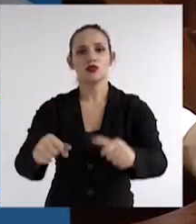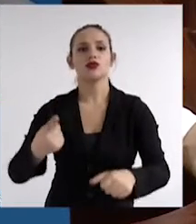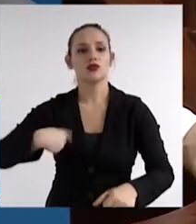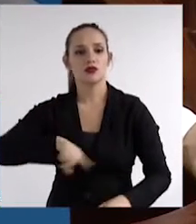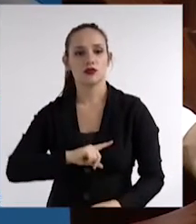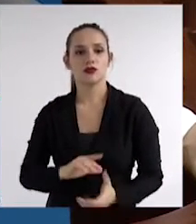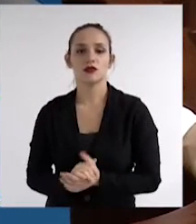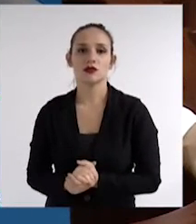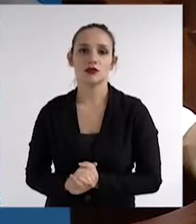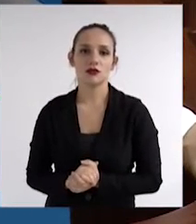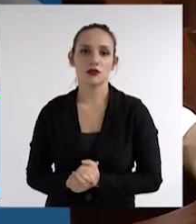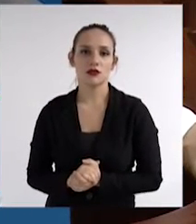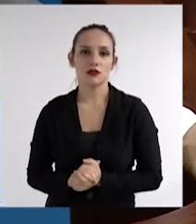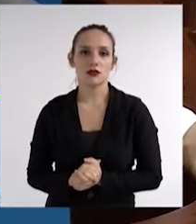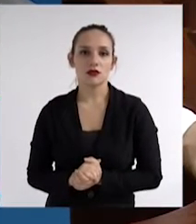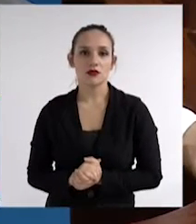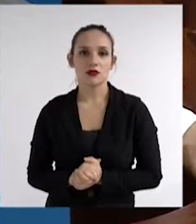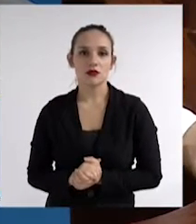nós.